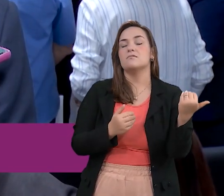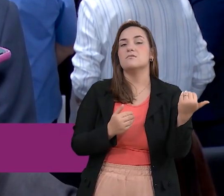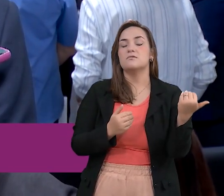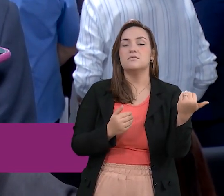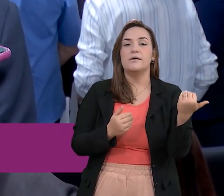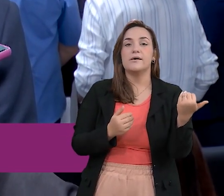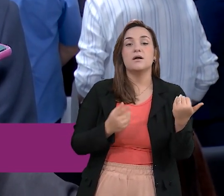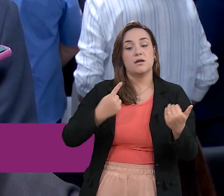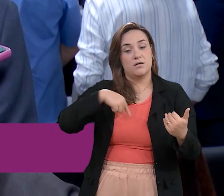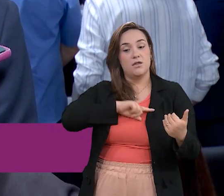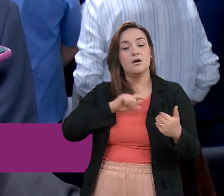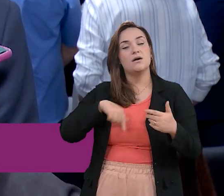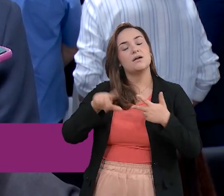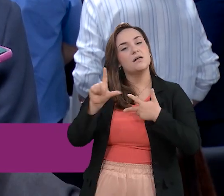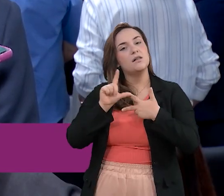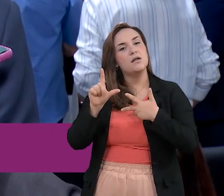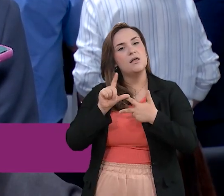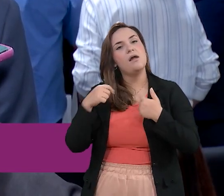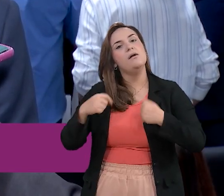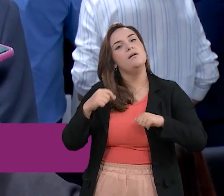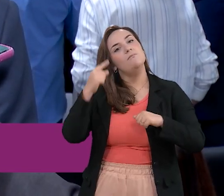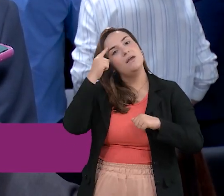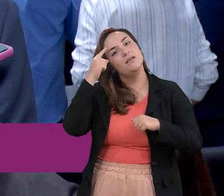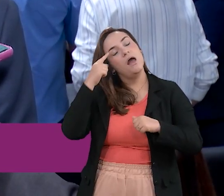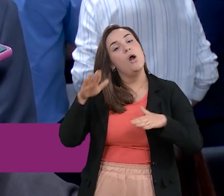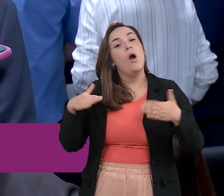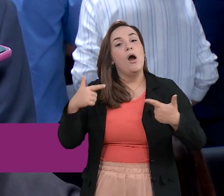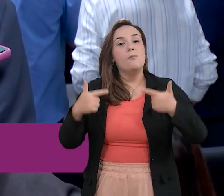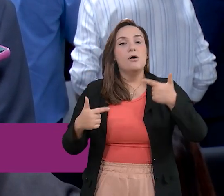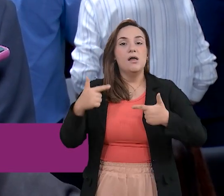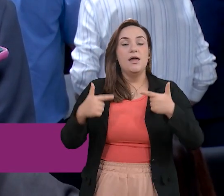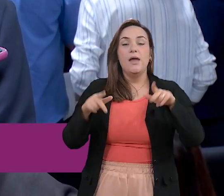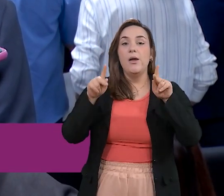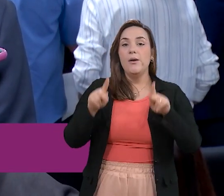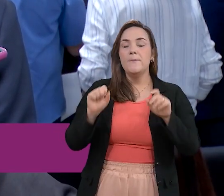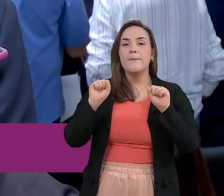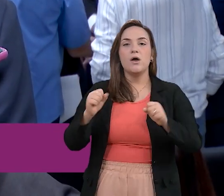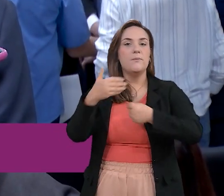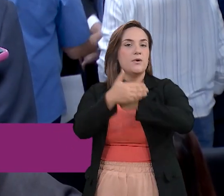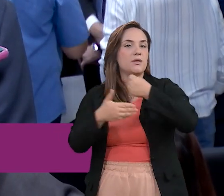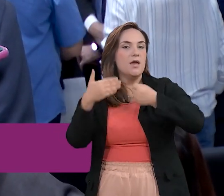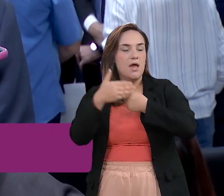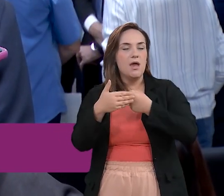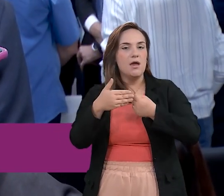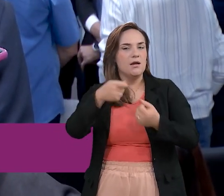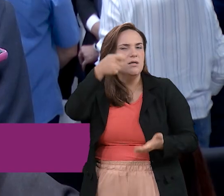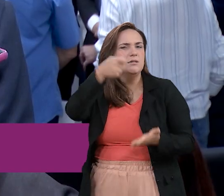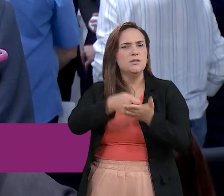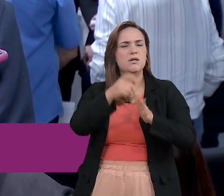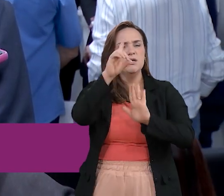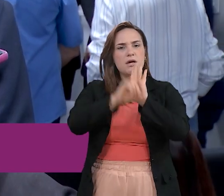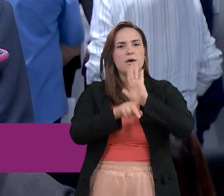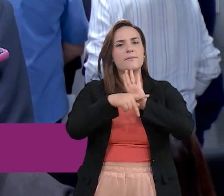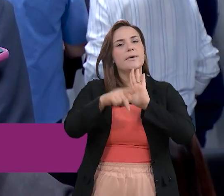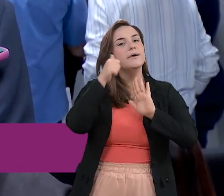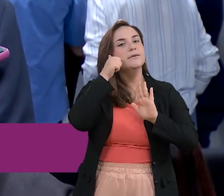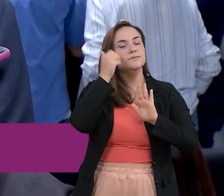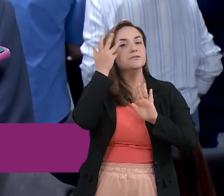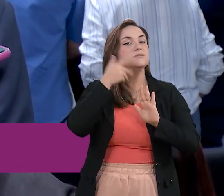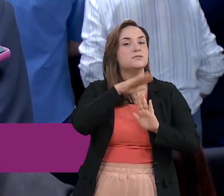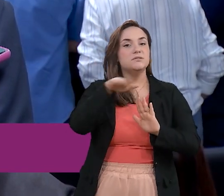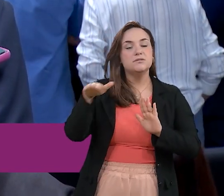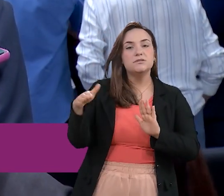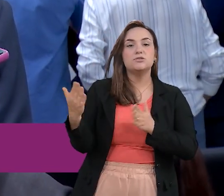que nós aqui no legislativo pensemos em políticas públicas de proteção e garantia dos direitos dessas crianças